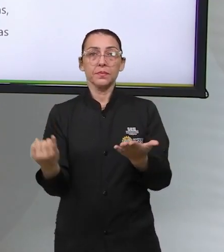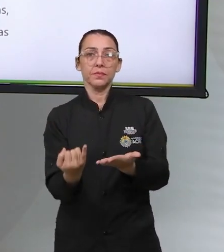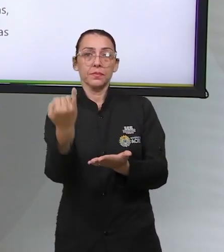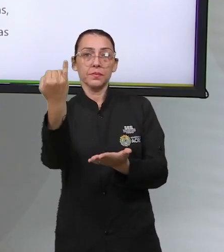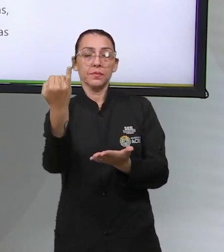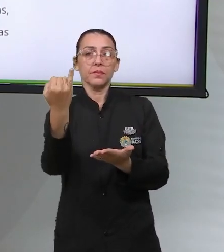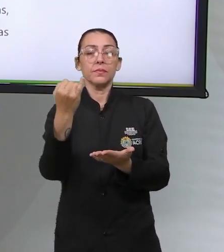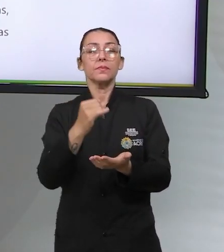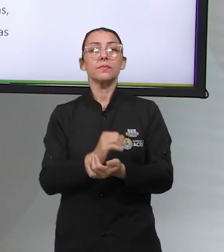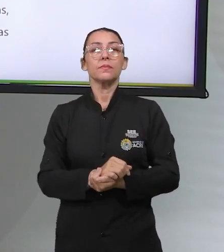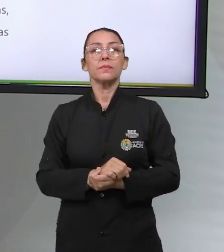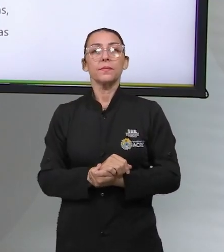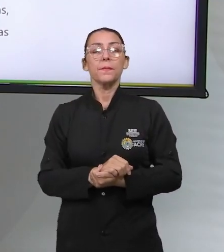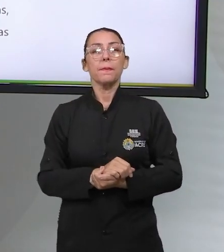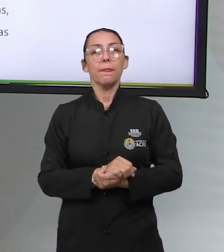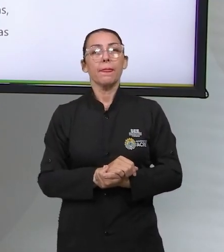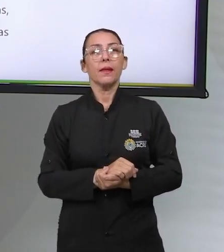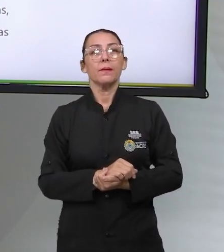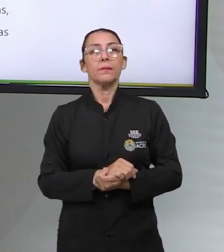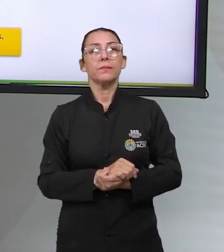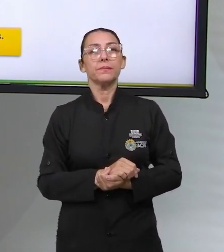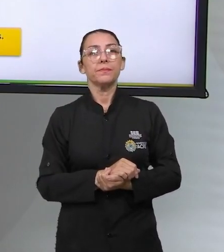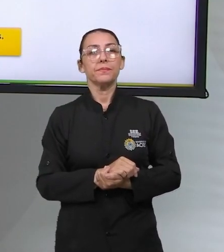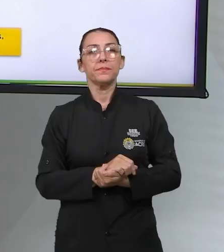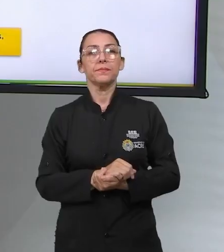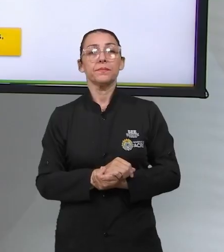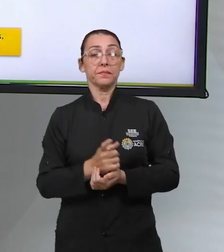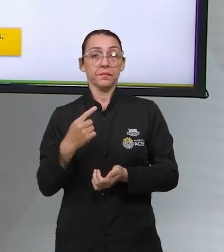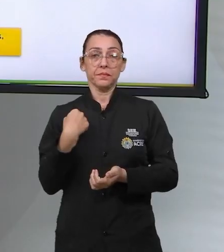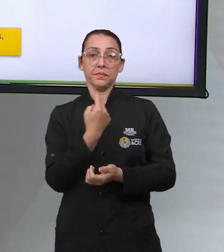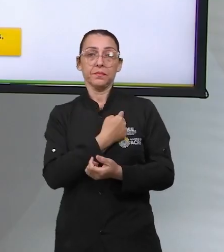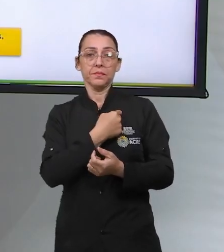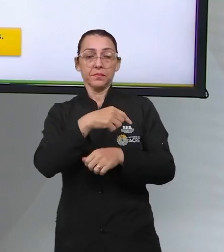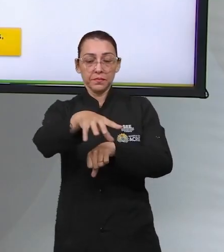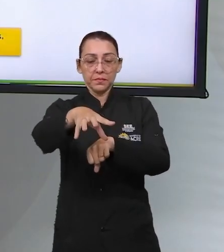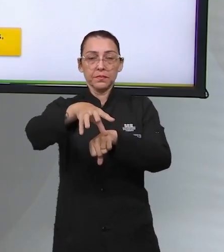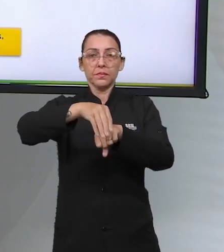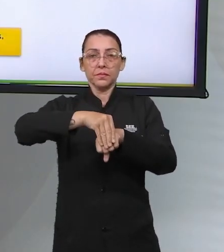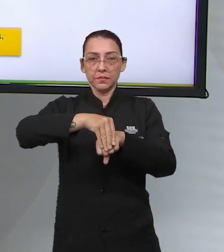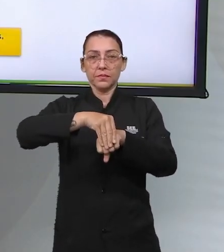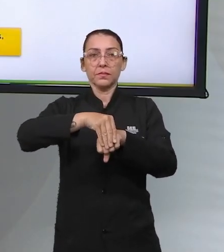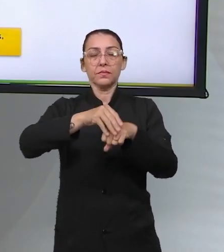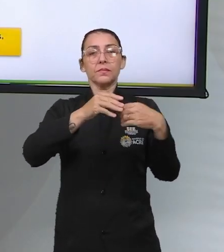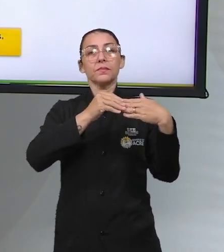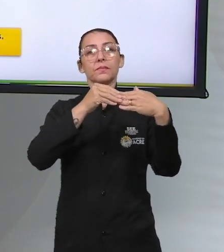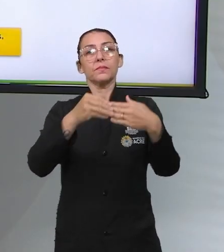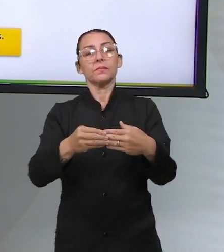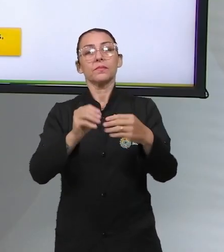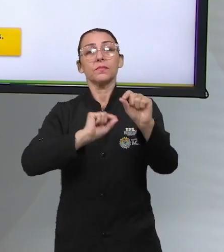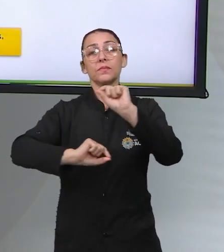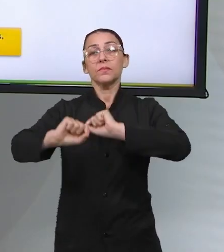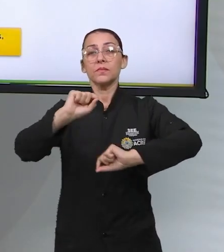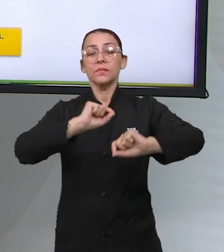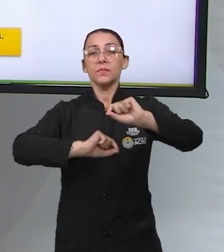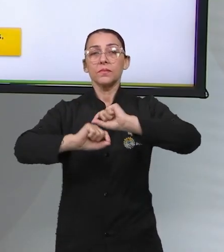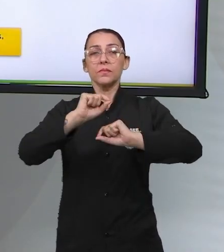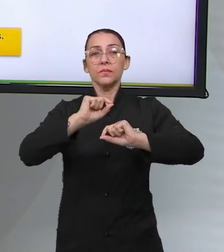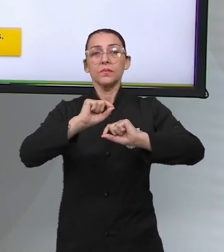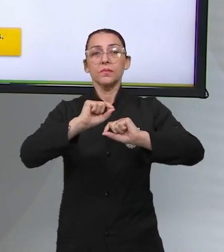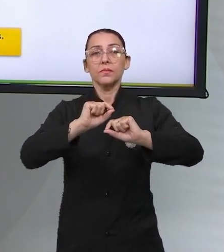nós levarmos em consideração o seguinte: o nosso objeto de conhecimento, ele trata a respeito